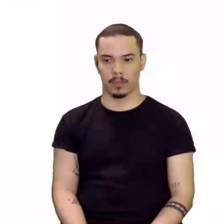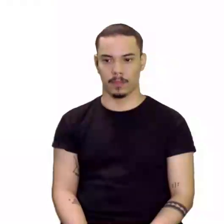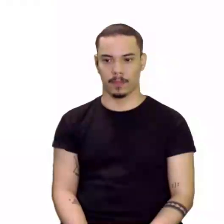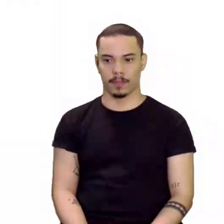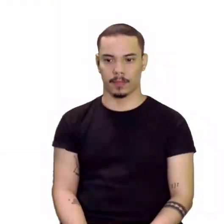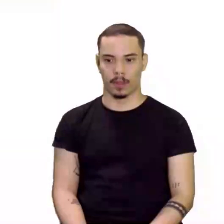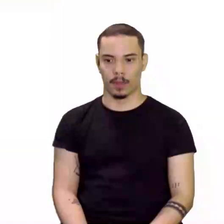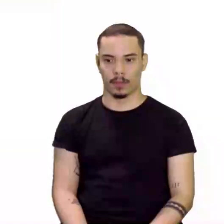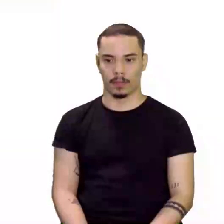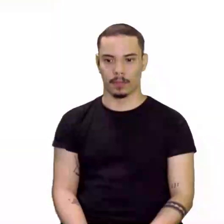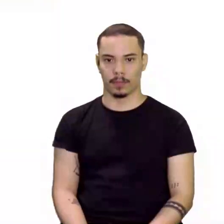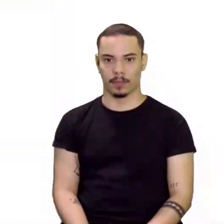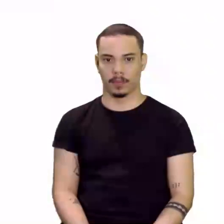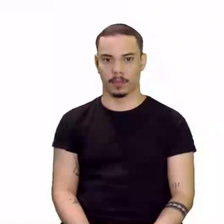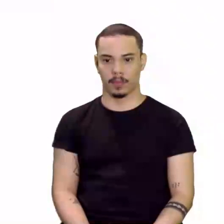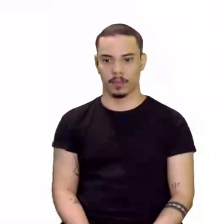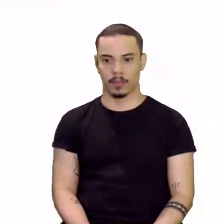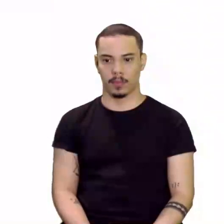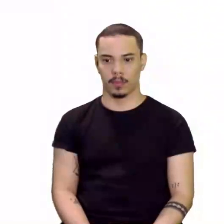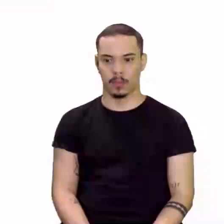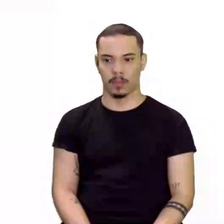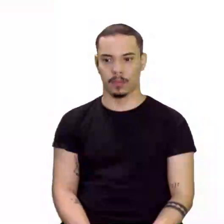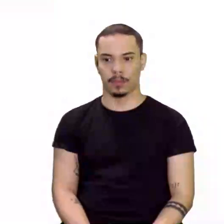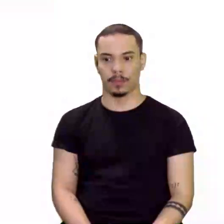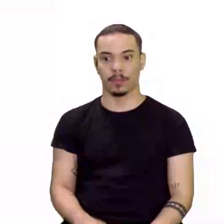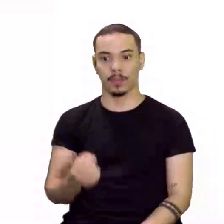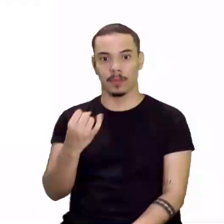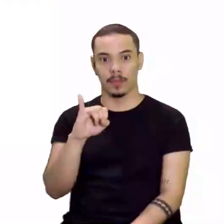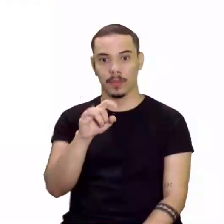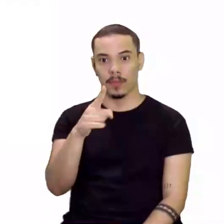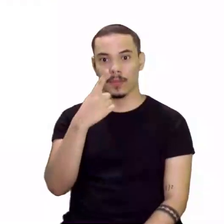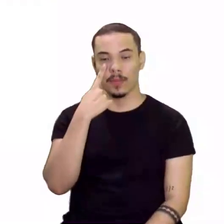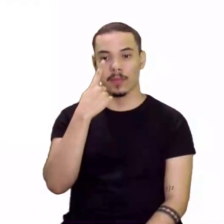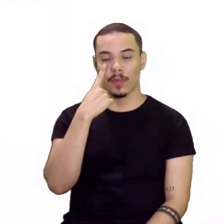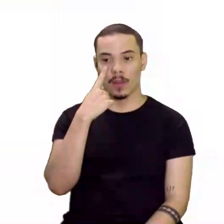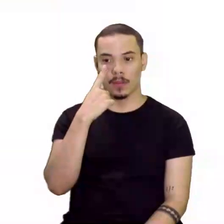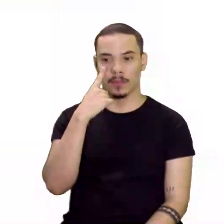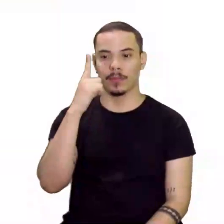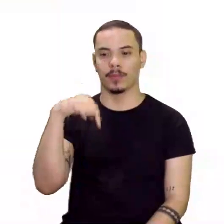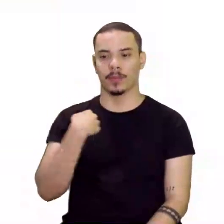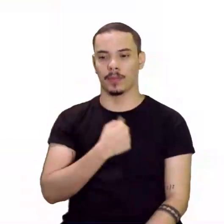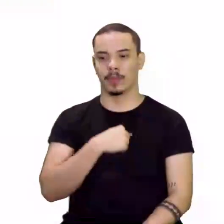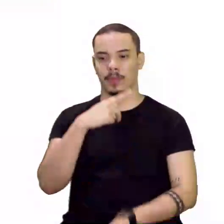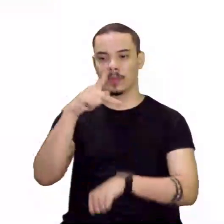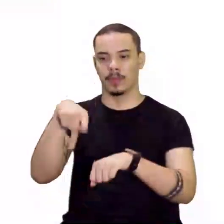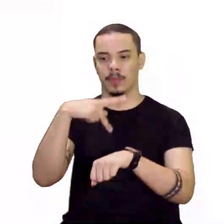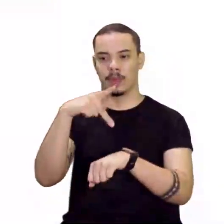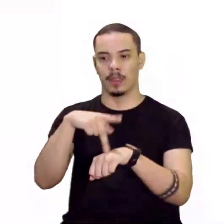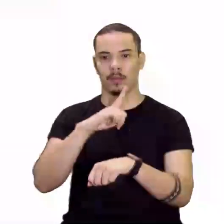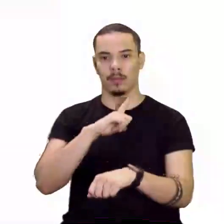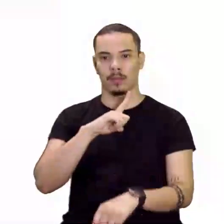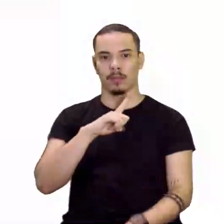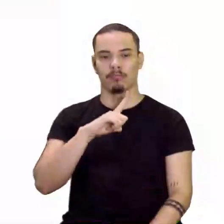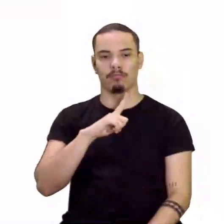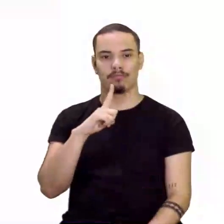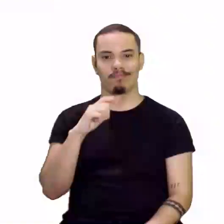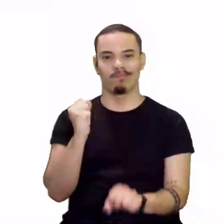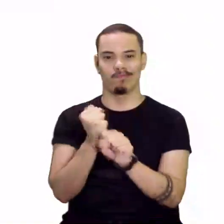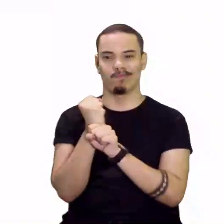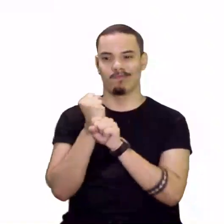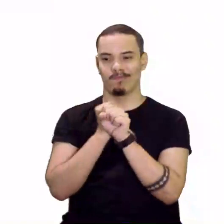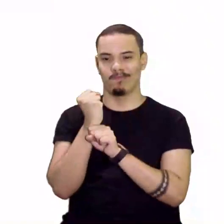Se você pega o nosso país, ele tem uma idade de 3 bilhões